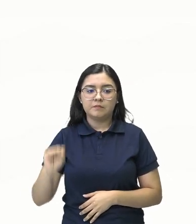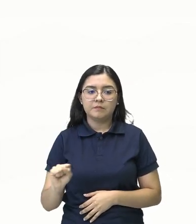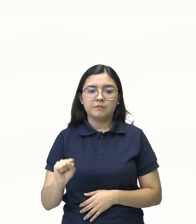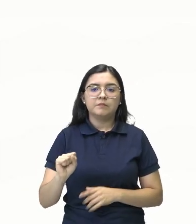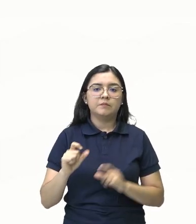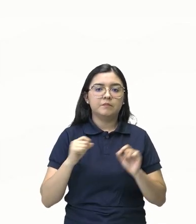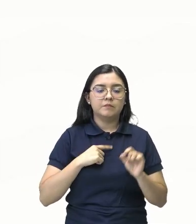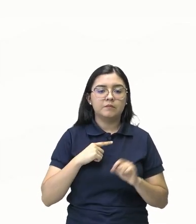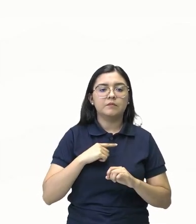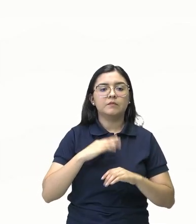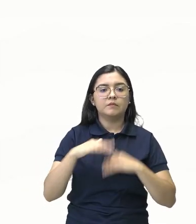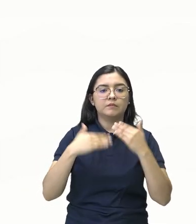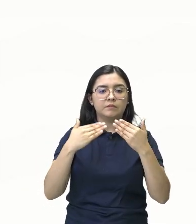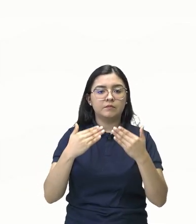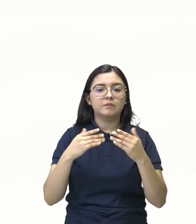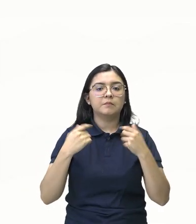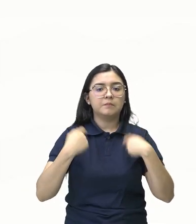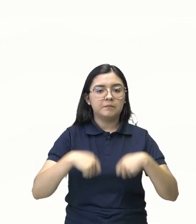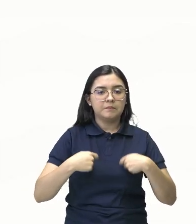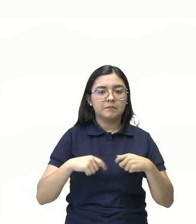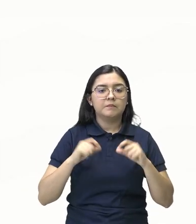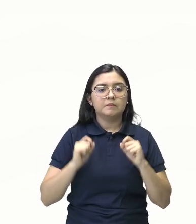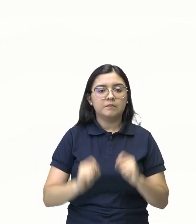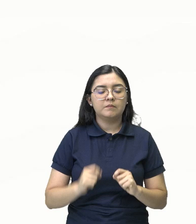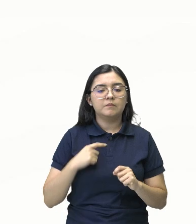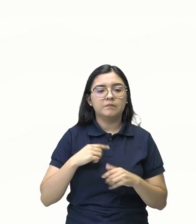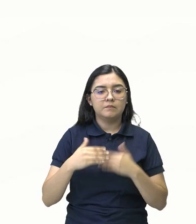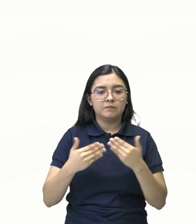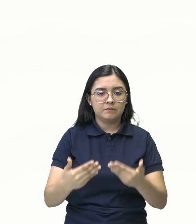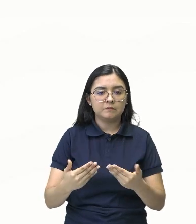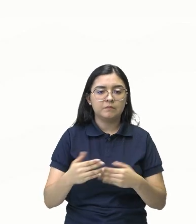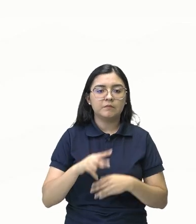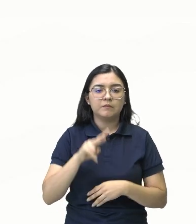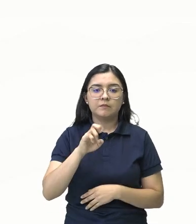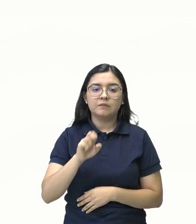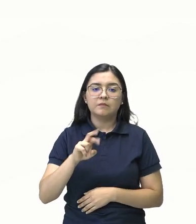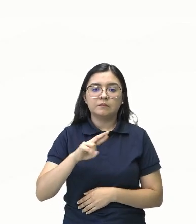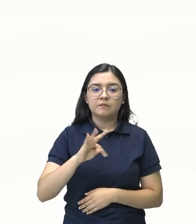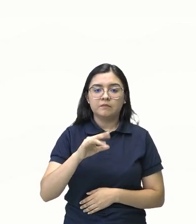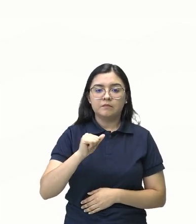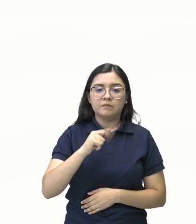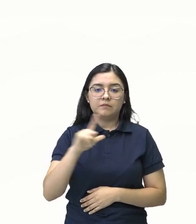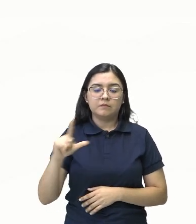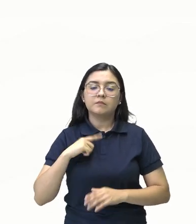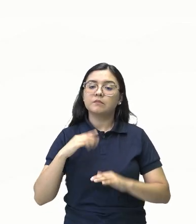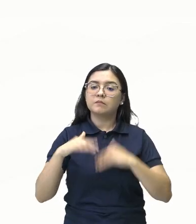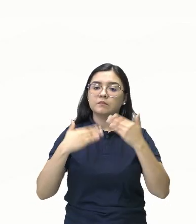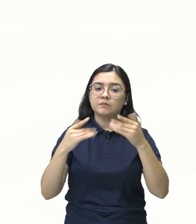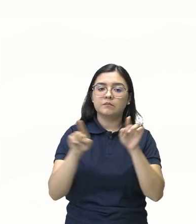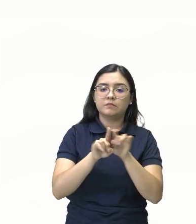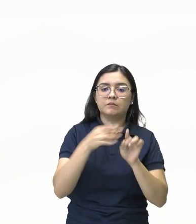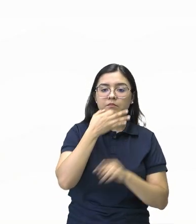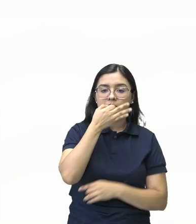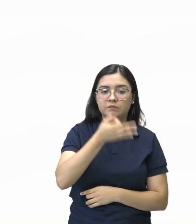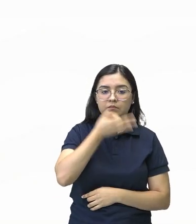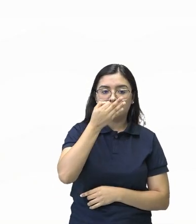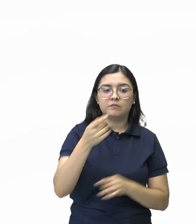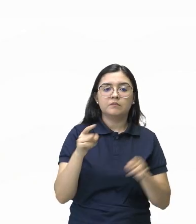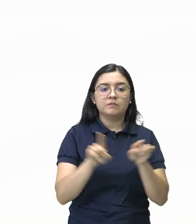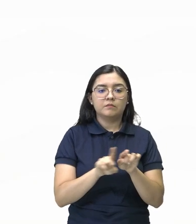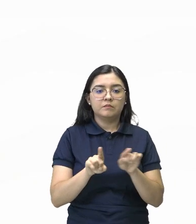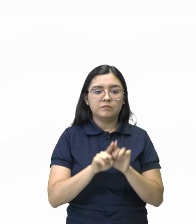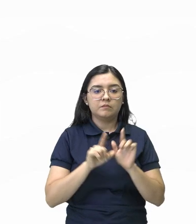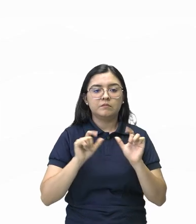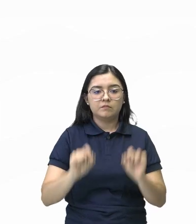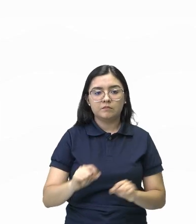que a evolução deve ser lenta e vertical. Ainda sobre os avanços e críticas, nós temos a